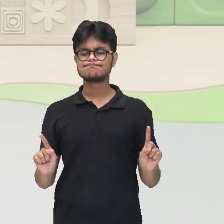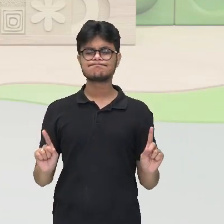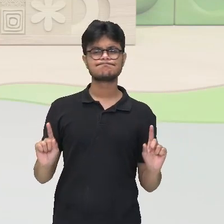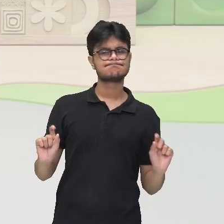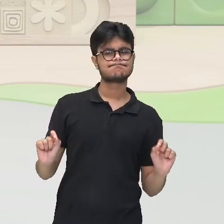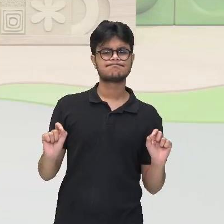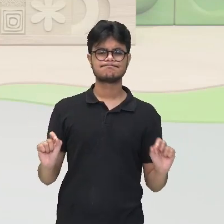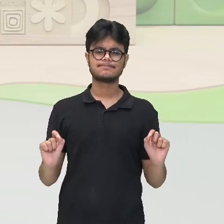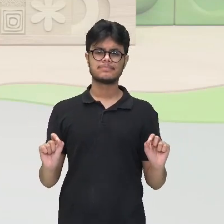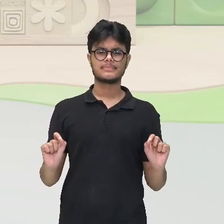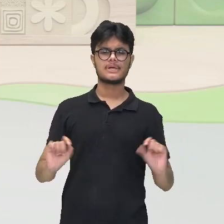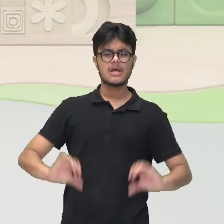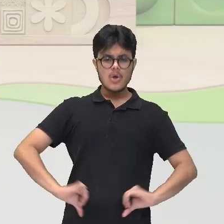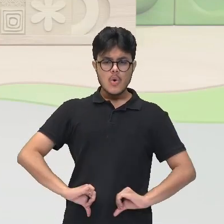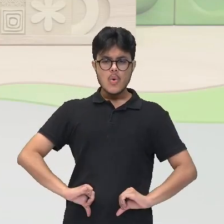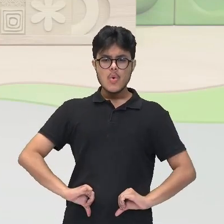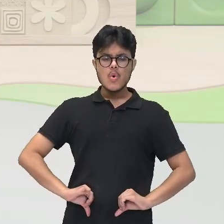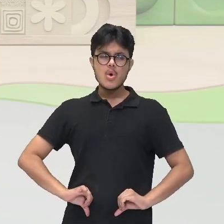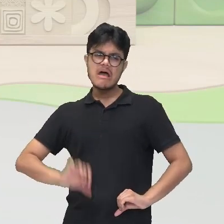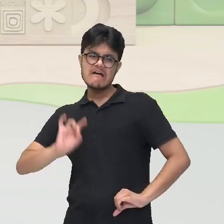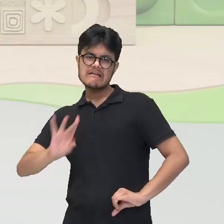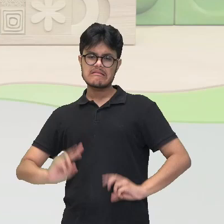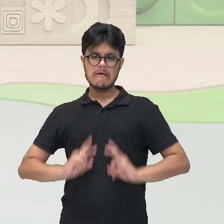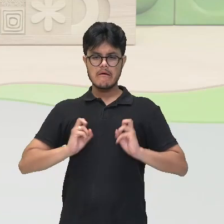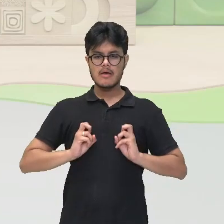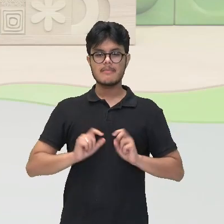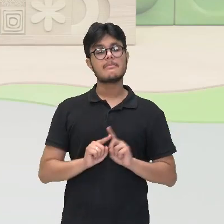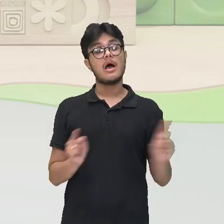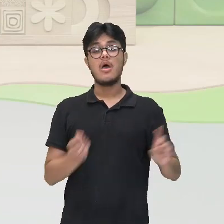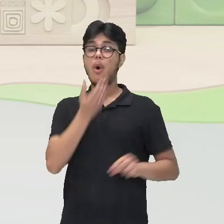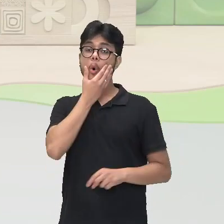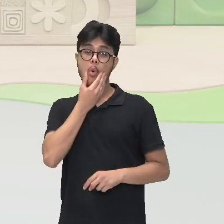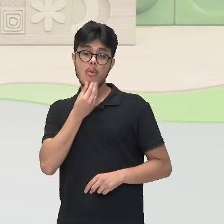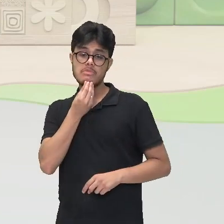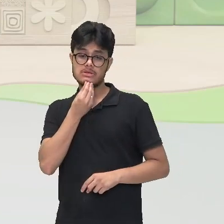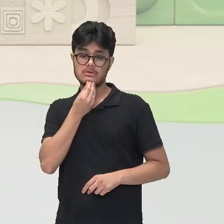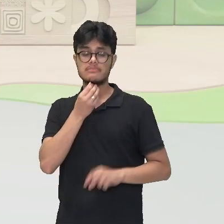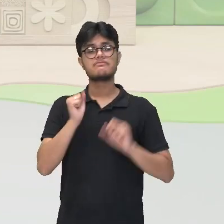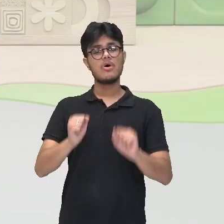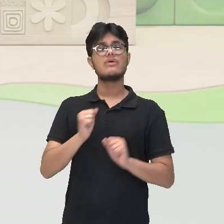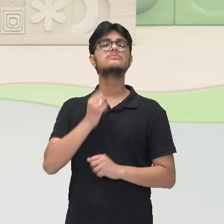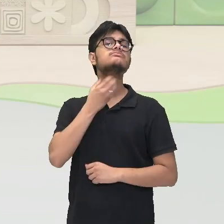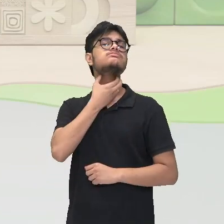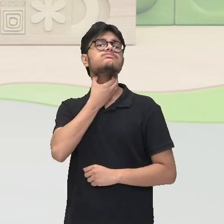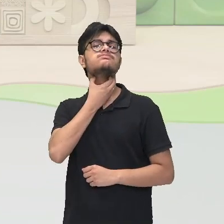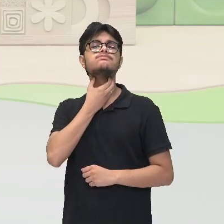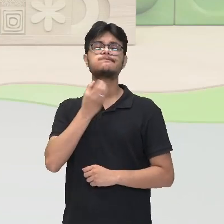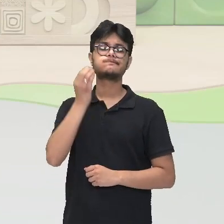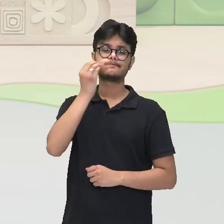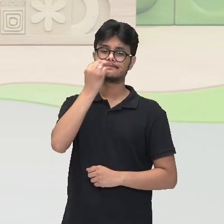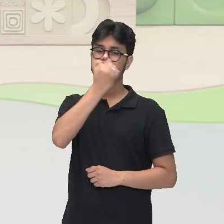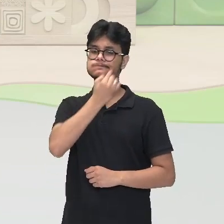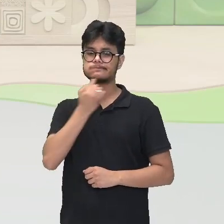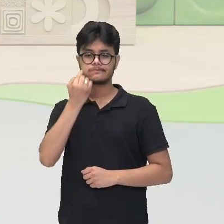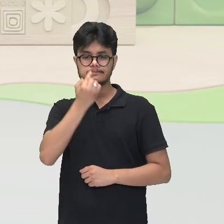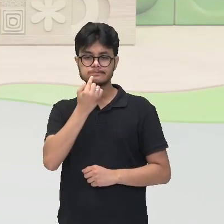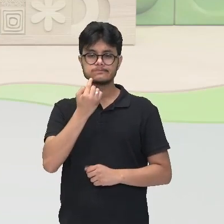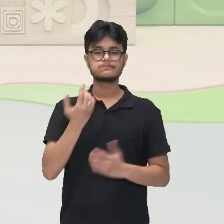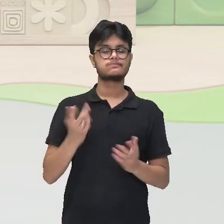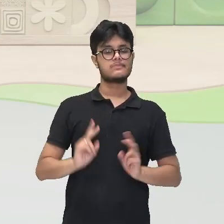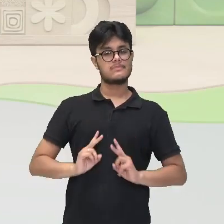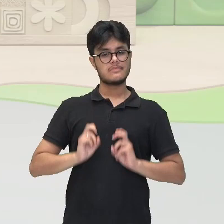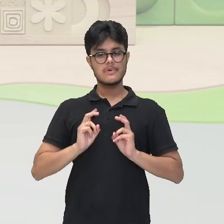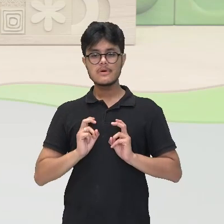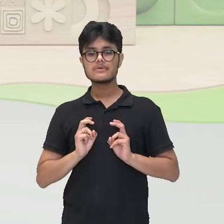útero só dá em mulher. Mas existem outros cânceres que pode dar no homem, como de garganta, de boca, e aí pode ser